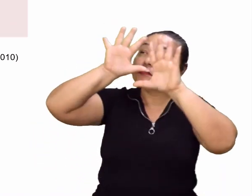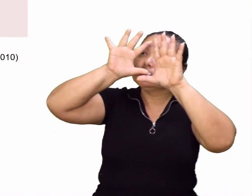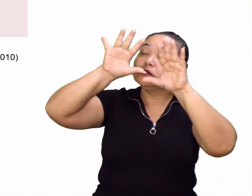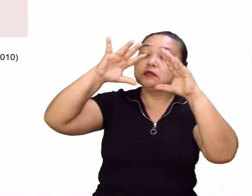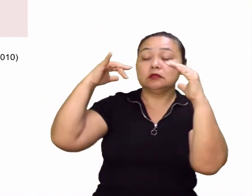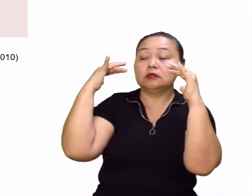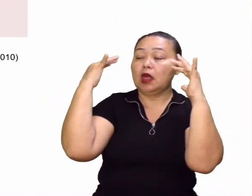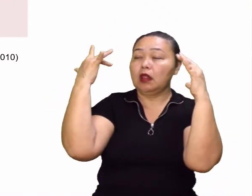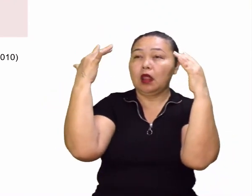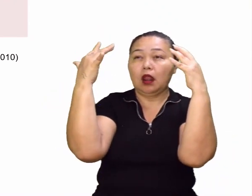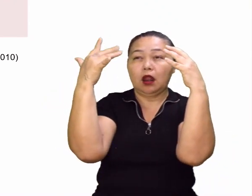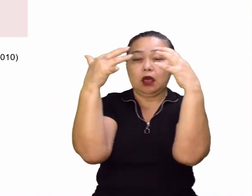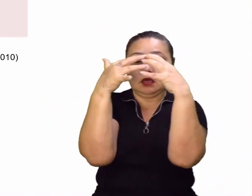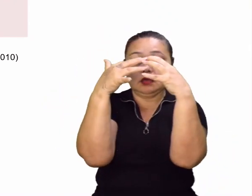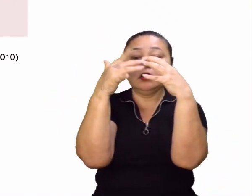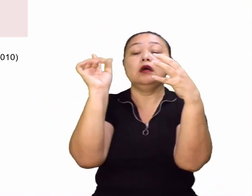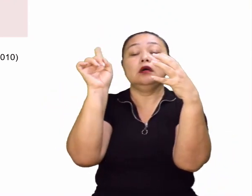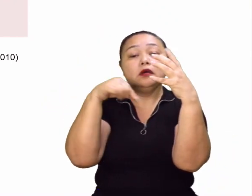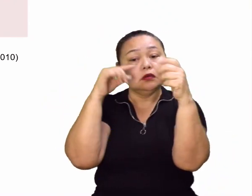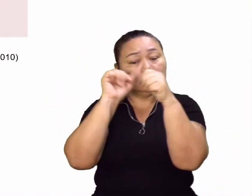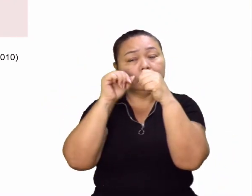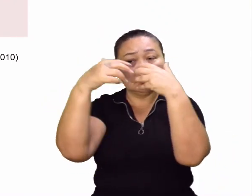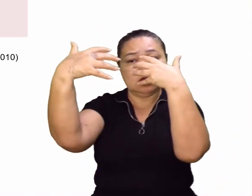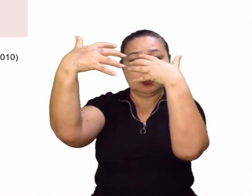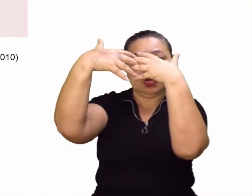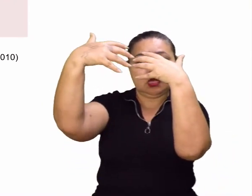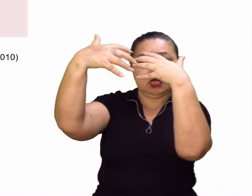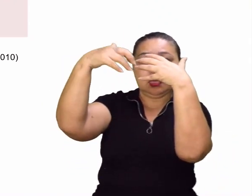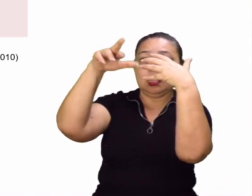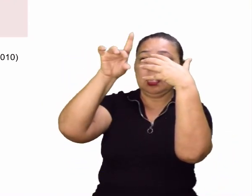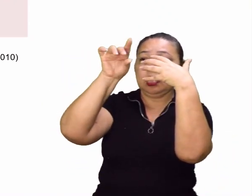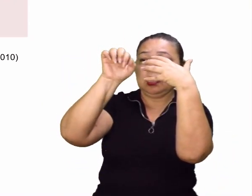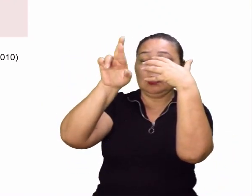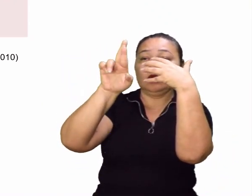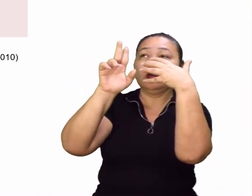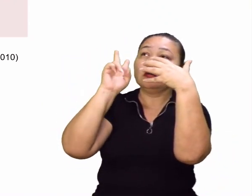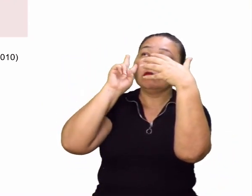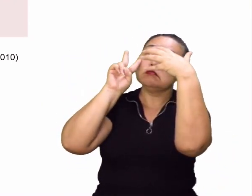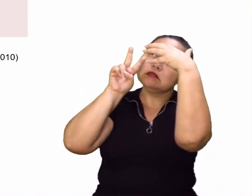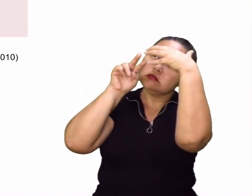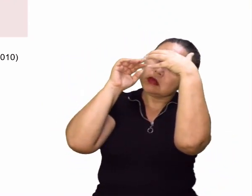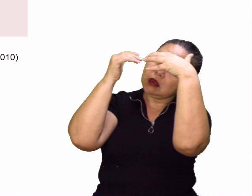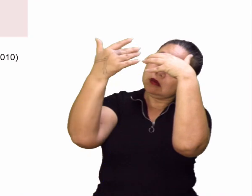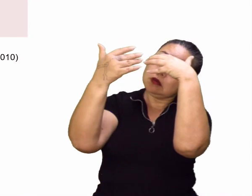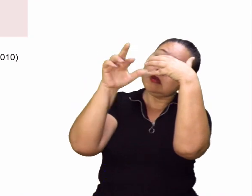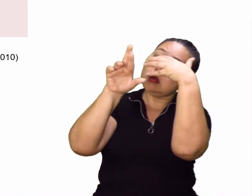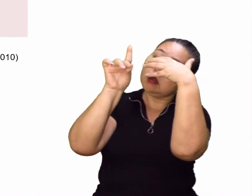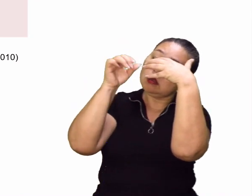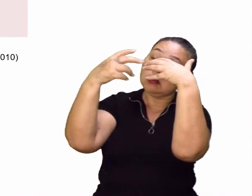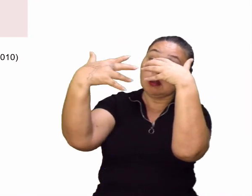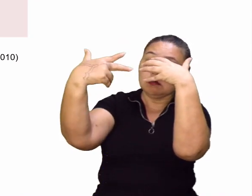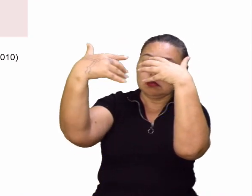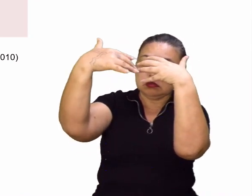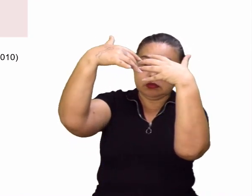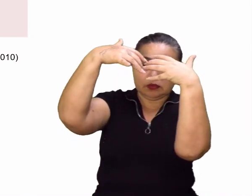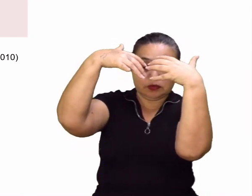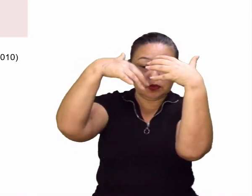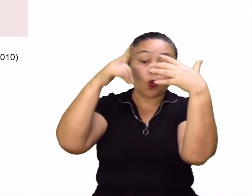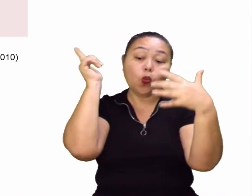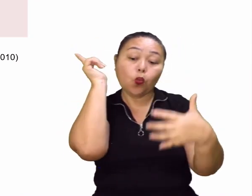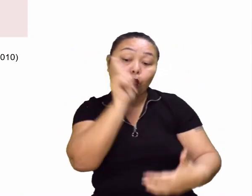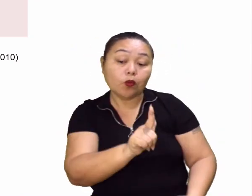floresta densa, são obstáculos, são barreiras para se ver alguma coisa. O radar consegue captar.